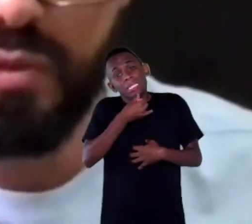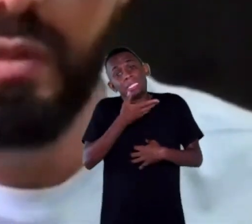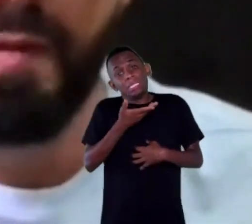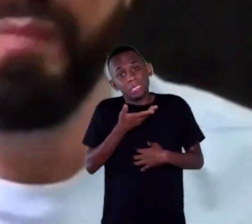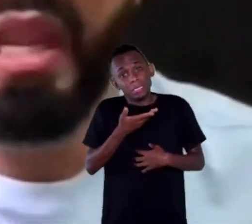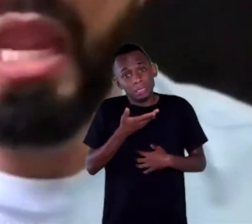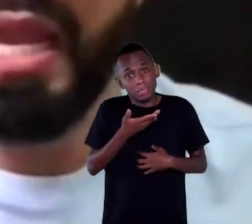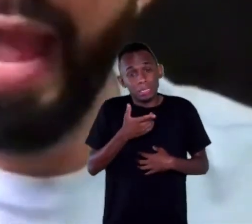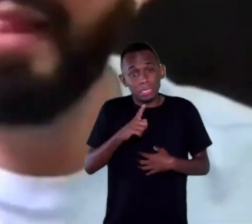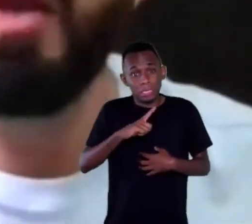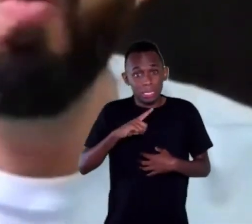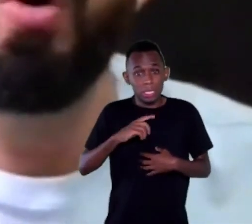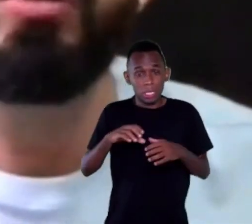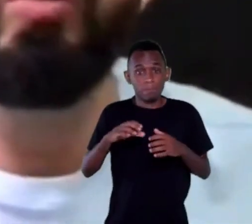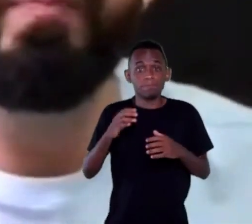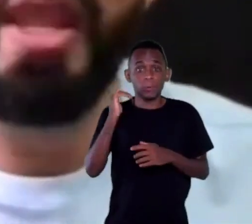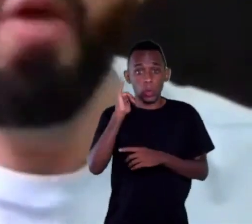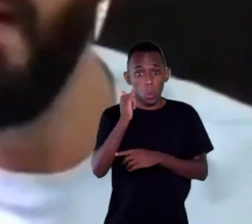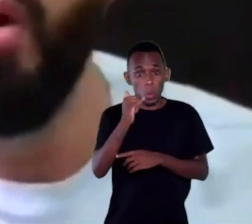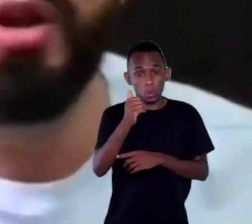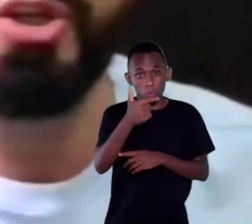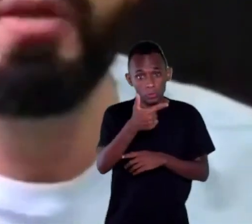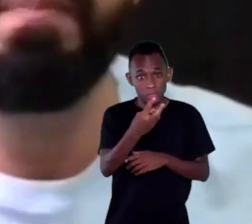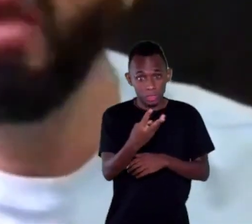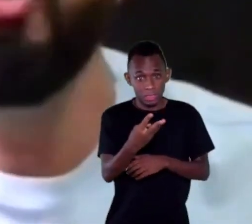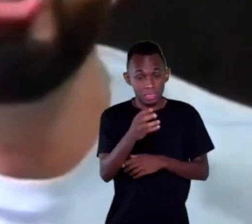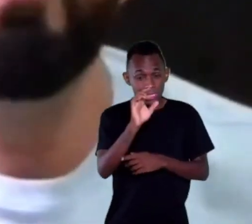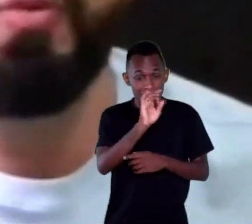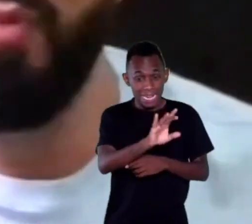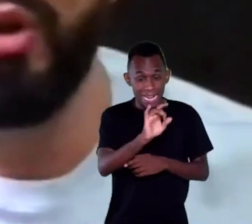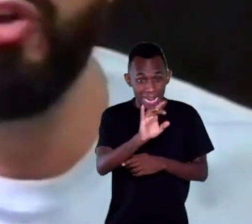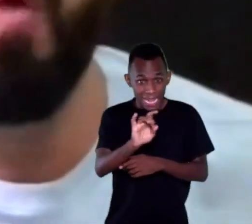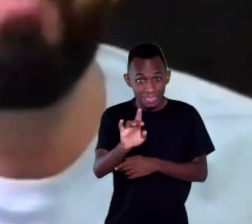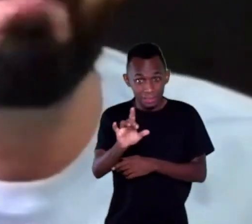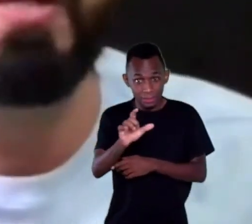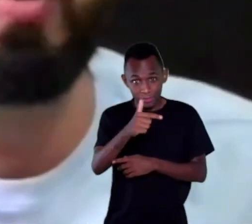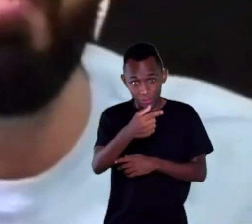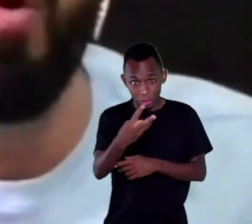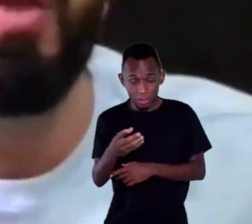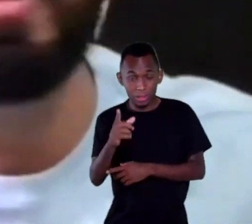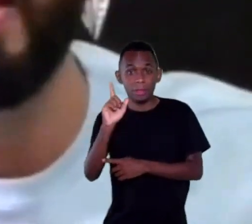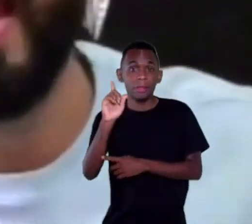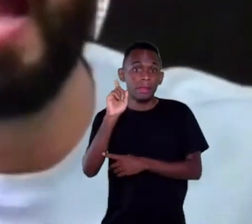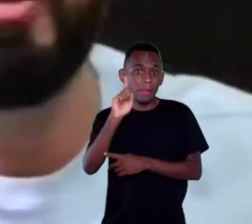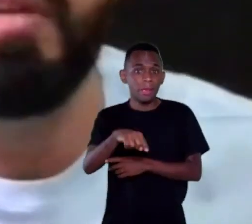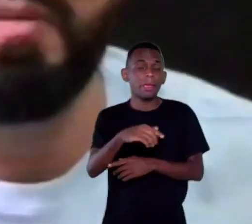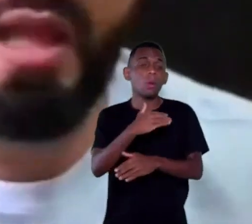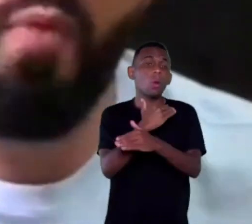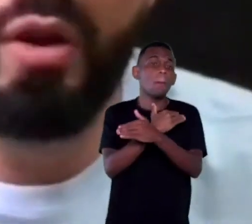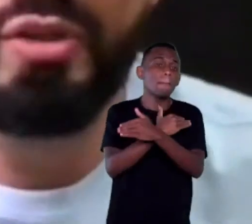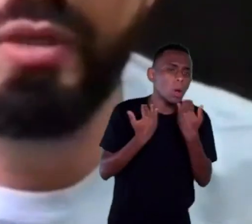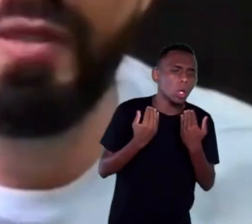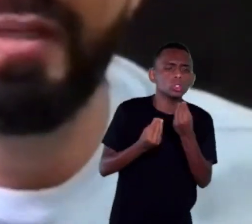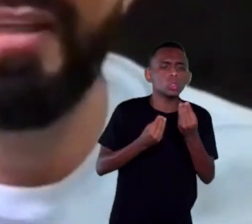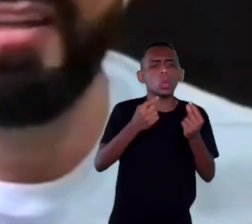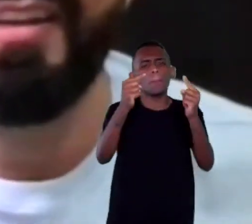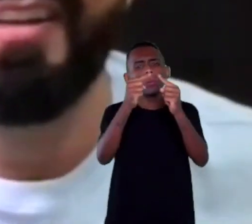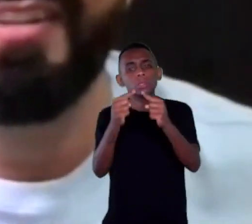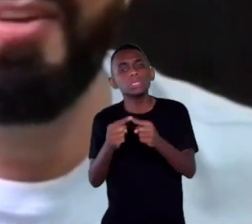23 contos, e cada conto é uma morte, é um tipo de morte, como que a pessoa morreu e tem a narrativa em cima da